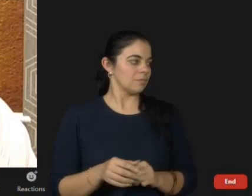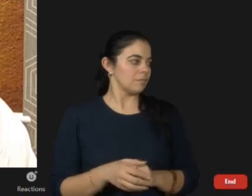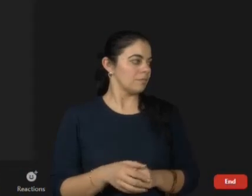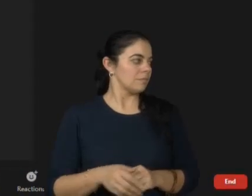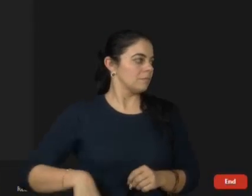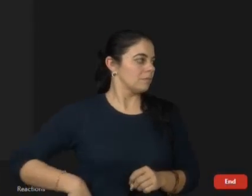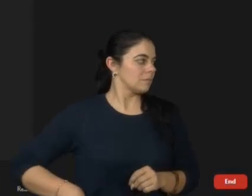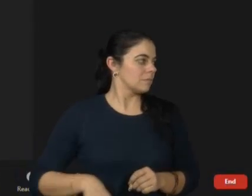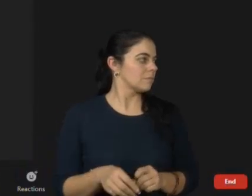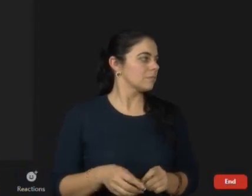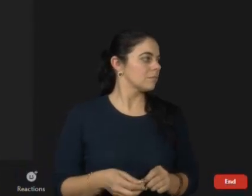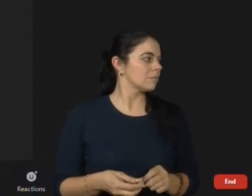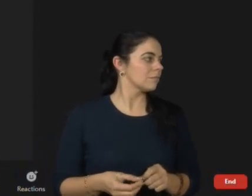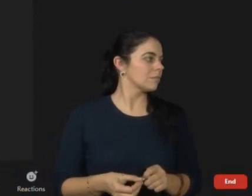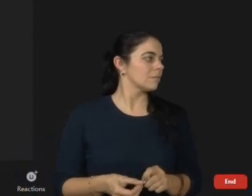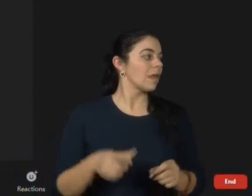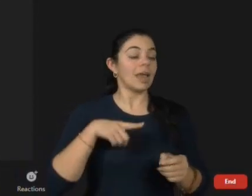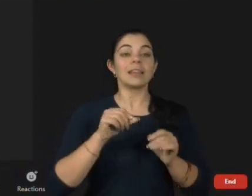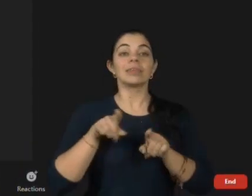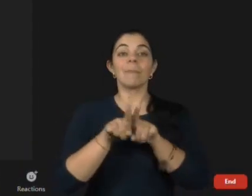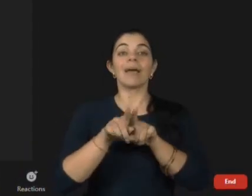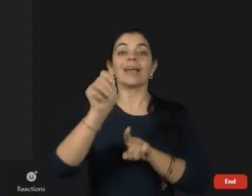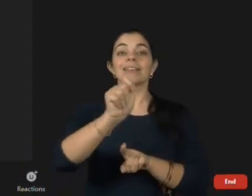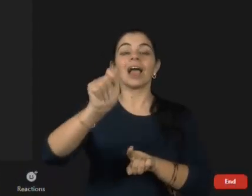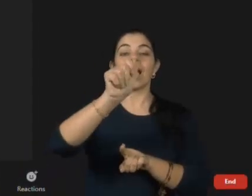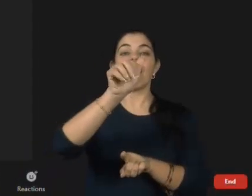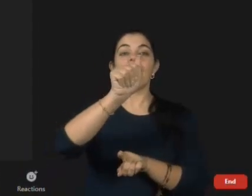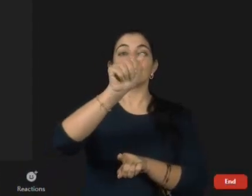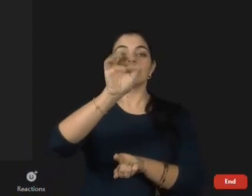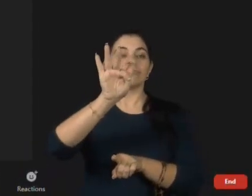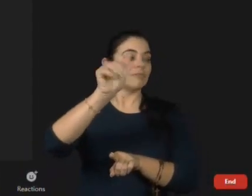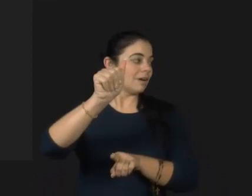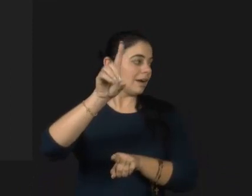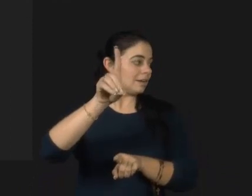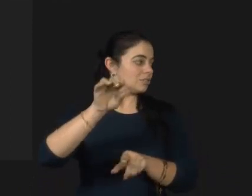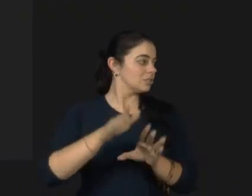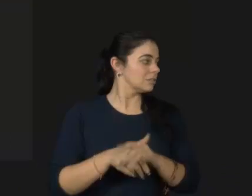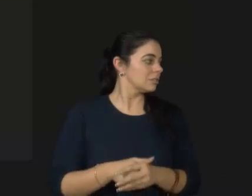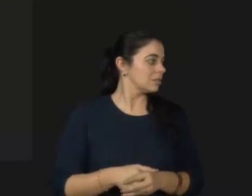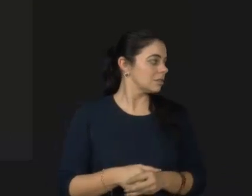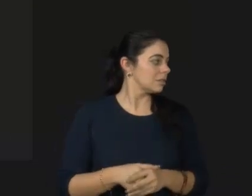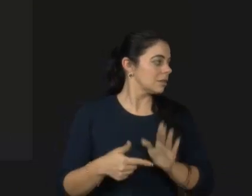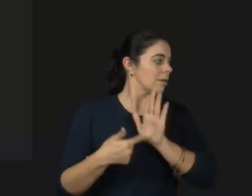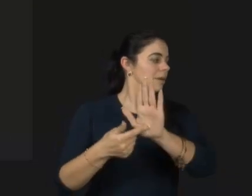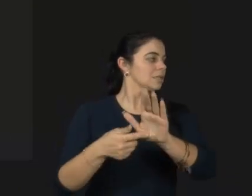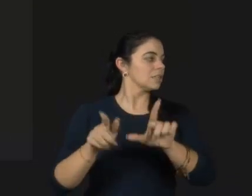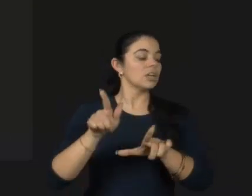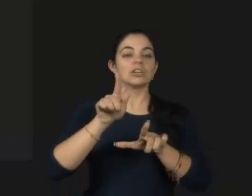Aí ele apresentando a FAD lá. Ele faz parte da associação da FAD. A gente gostaria que você se apresentasse,